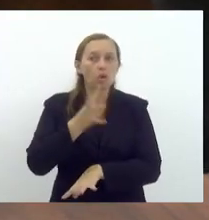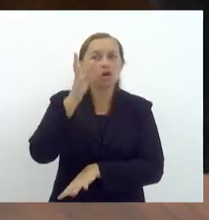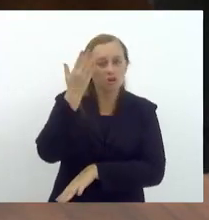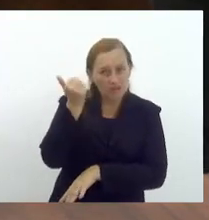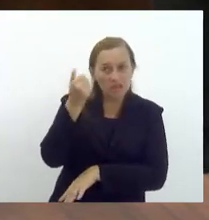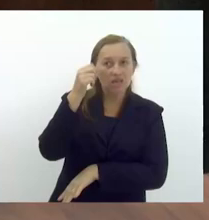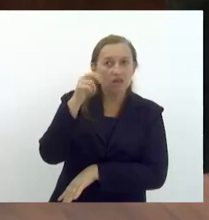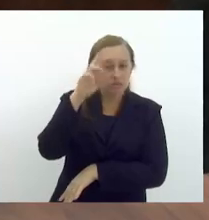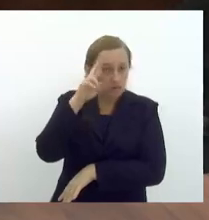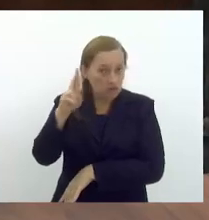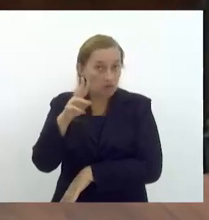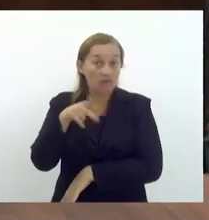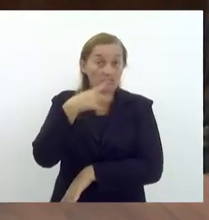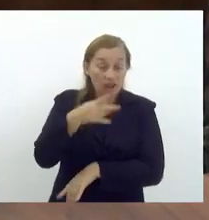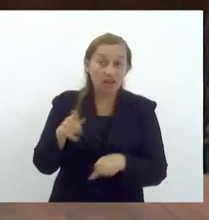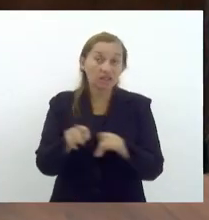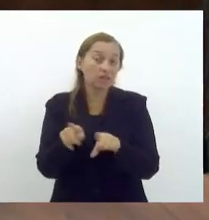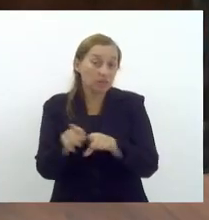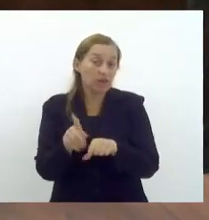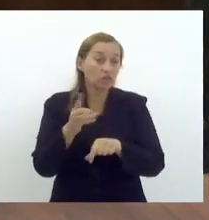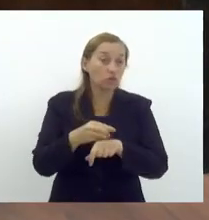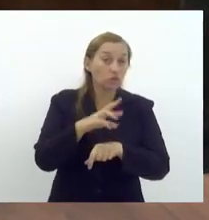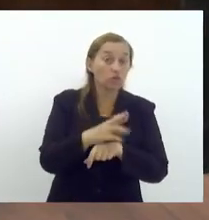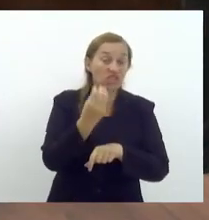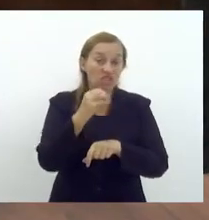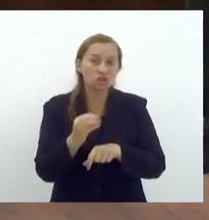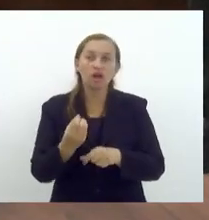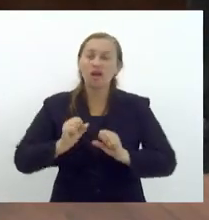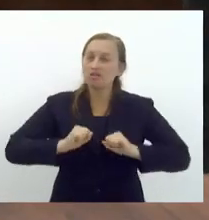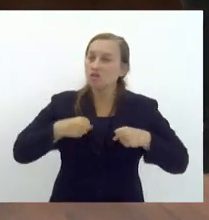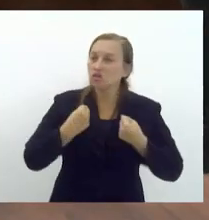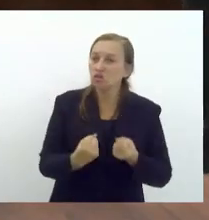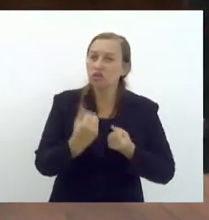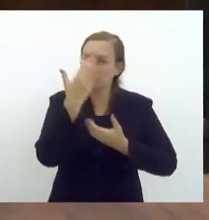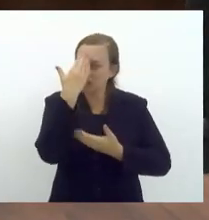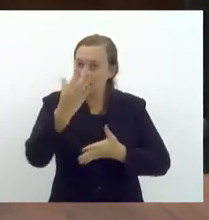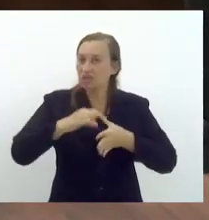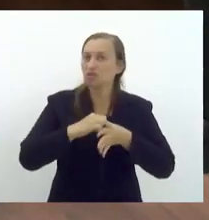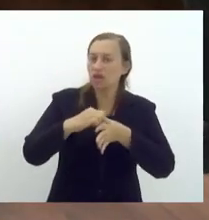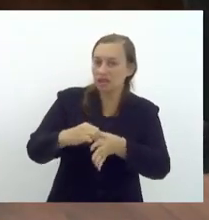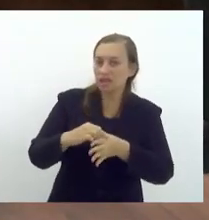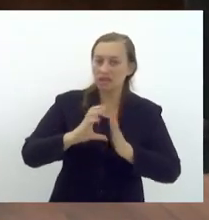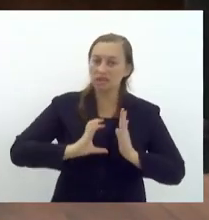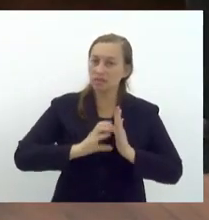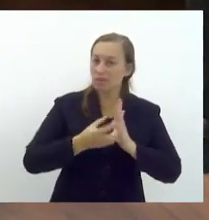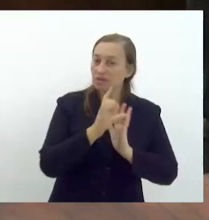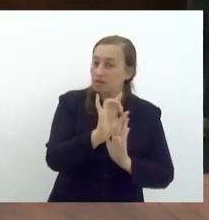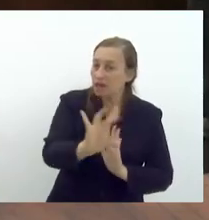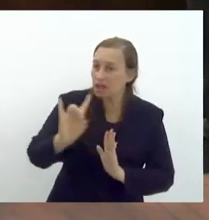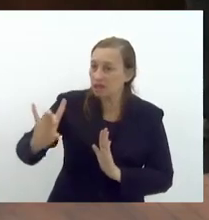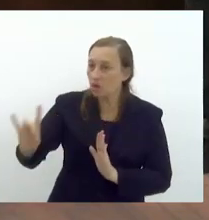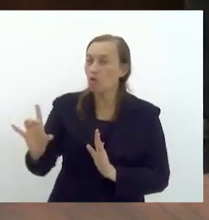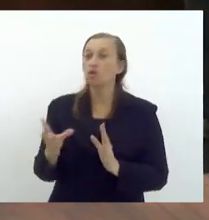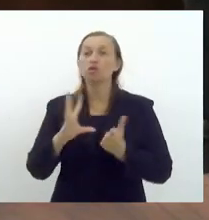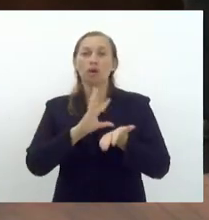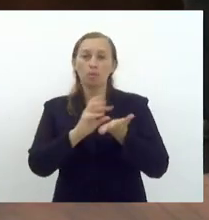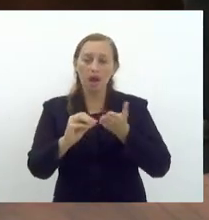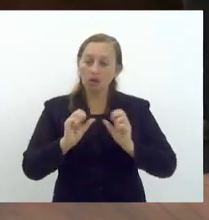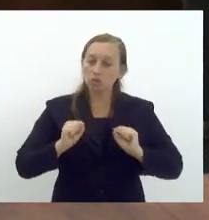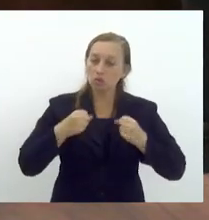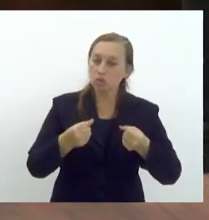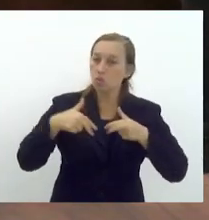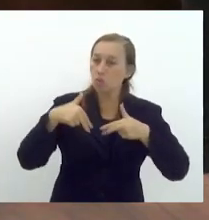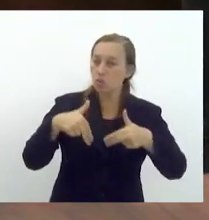vossa excelência Como já foi deputado Dr Serginho mas agradecer o esforço do das lideranças partidárias cada um com a sua pauta com a sua militância